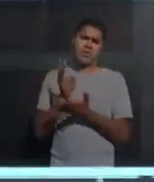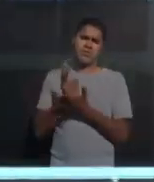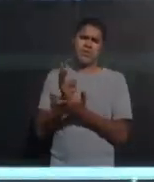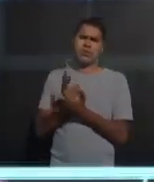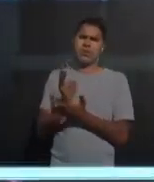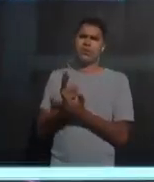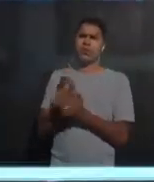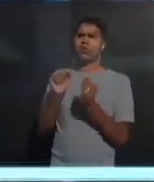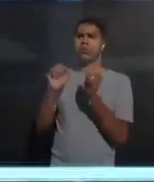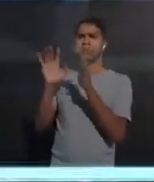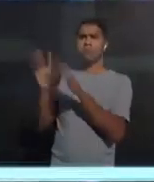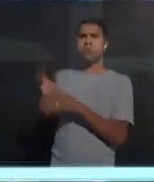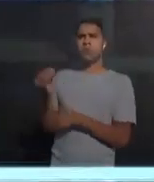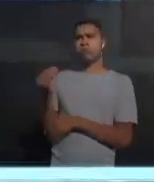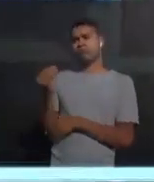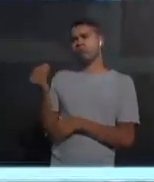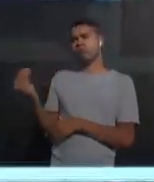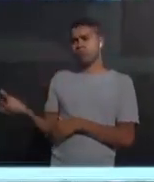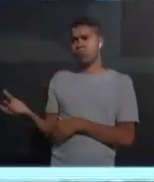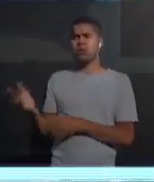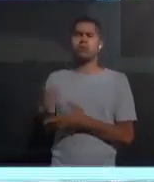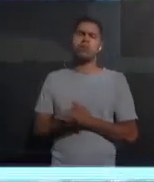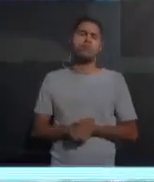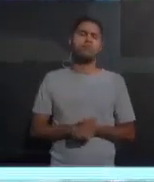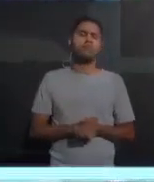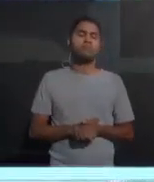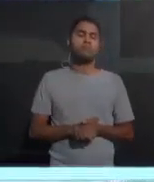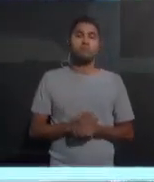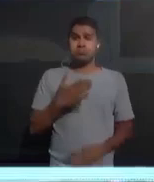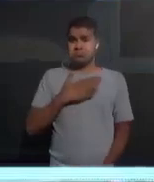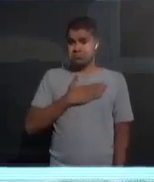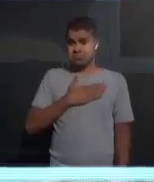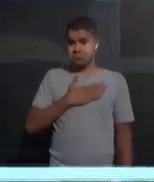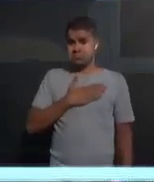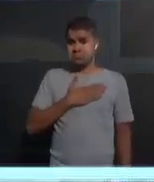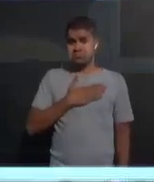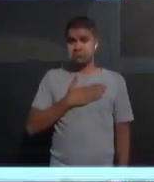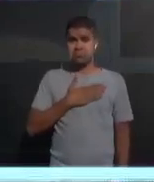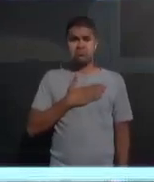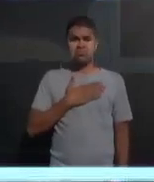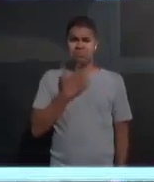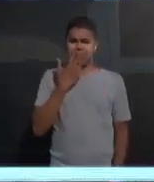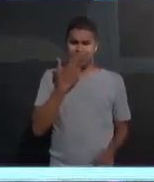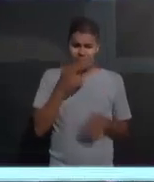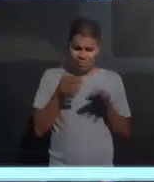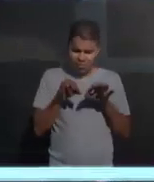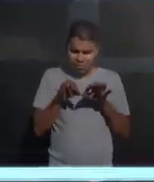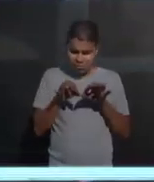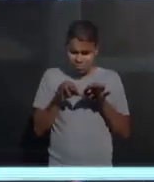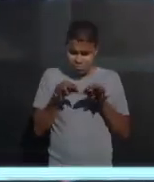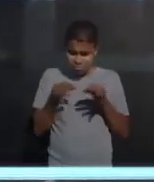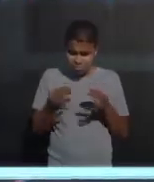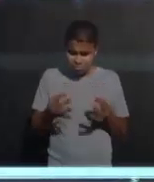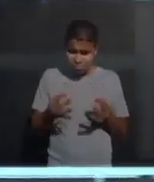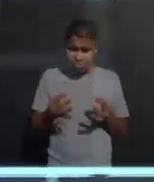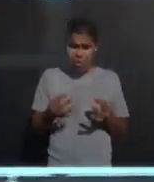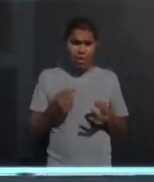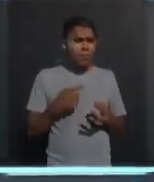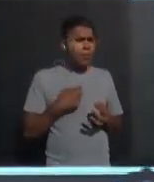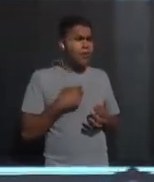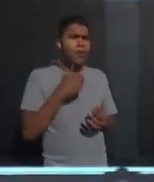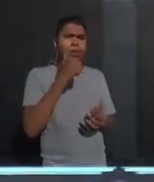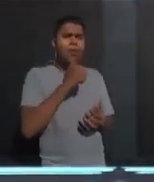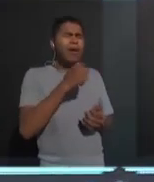e aí eu tenho falou pra ela pra mim é algo assim tão pequenininho mas ela abriu a